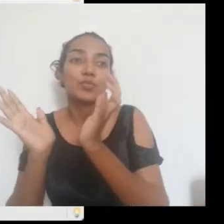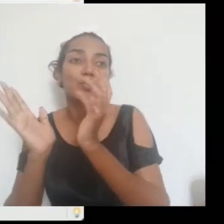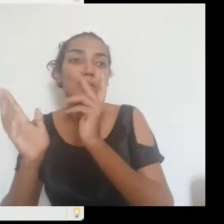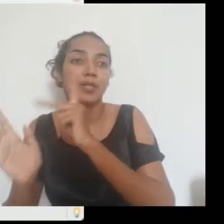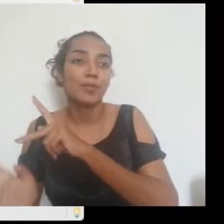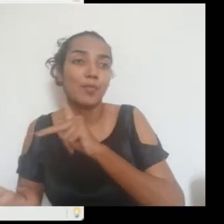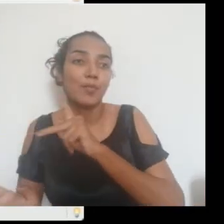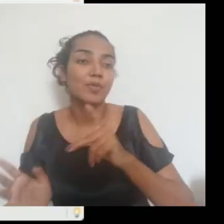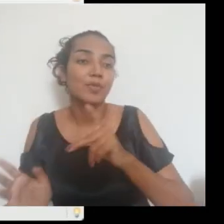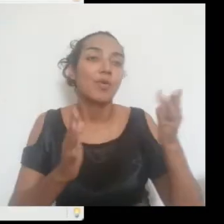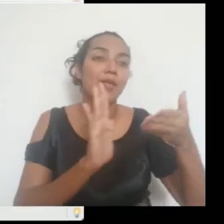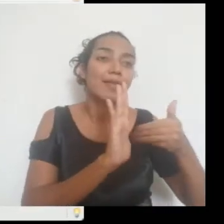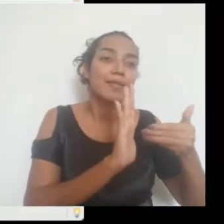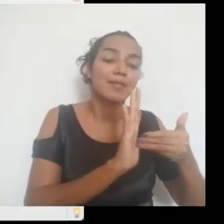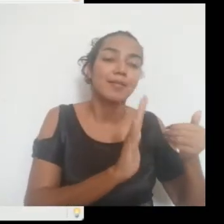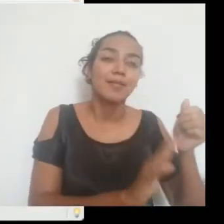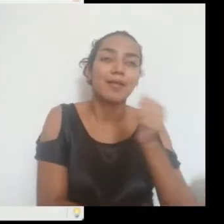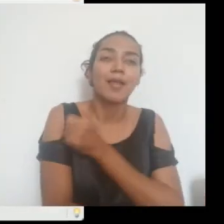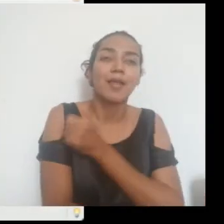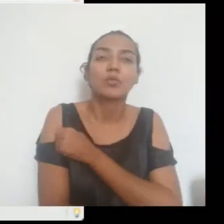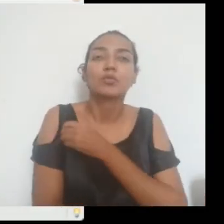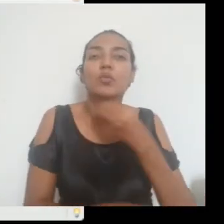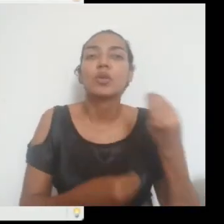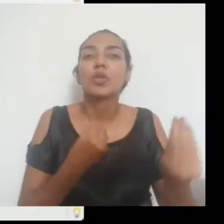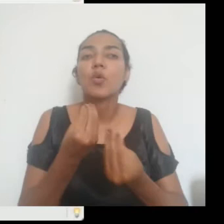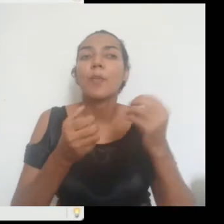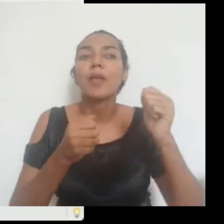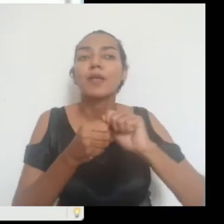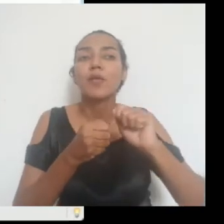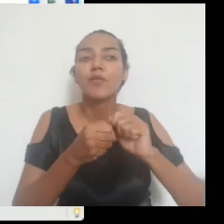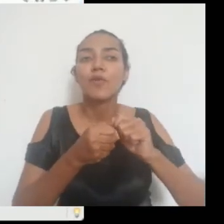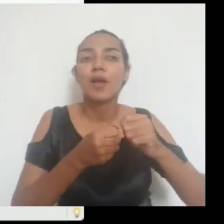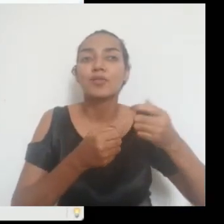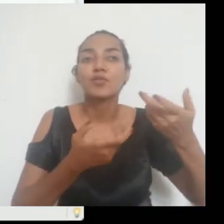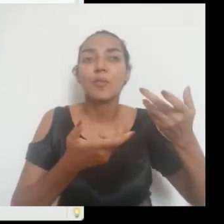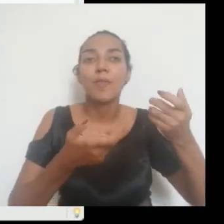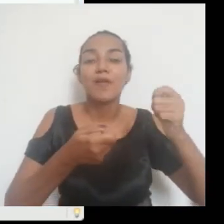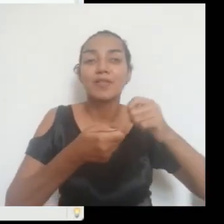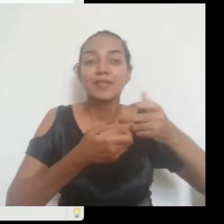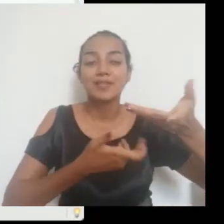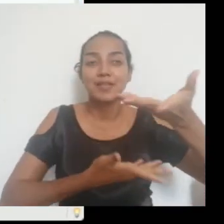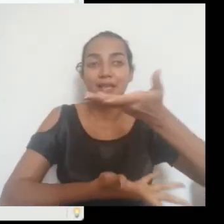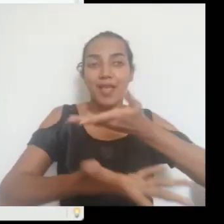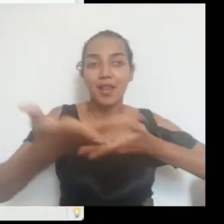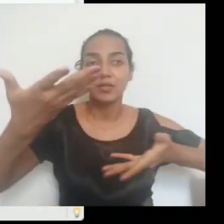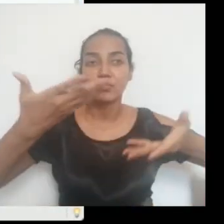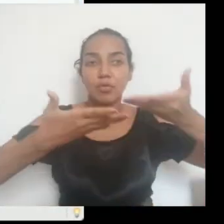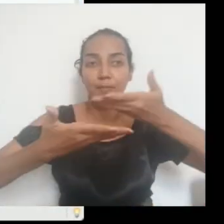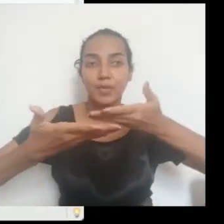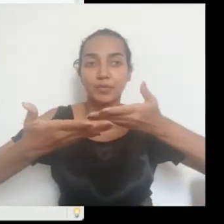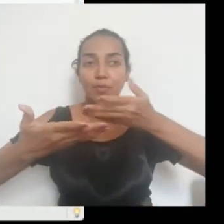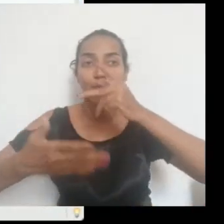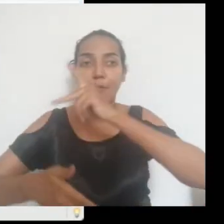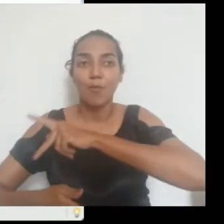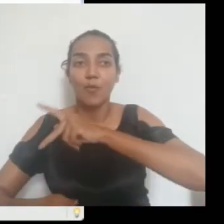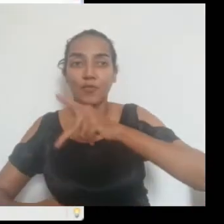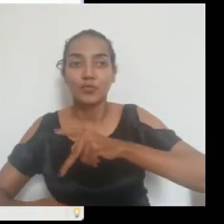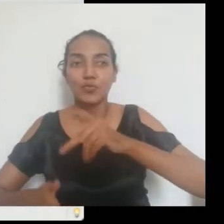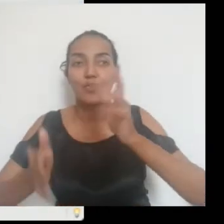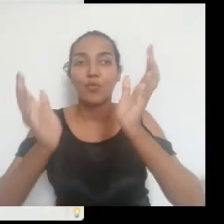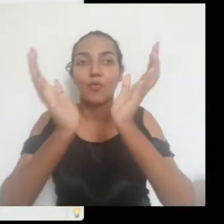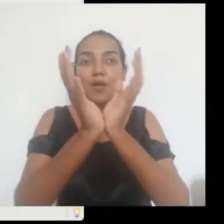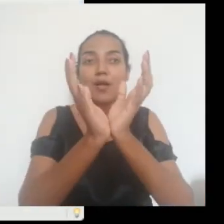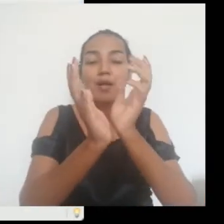faço então para indicar e fazer este relacionamento aqui entre pessoa e professor e aluno?